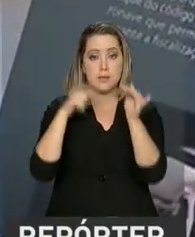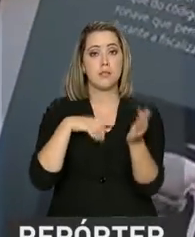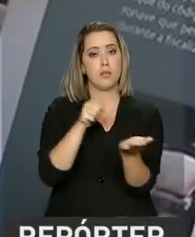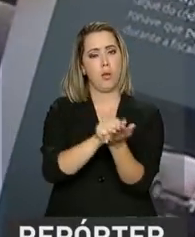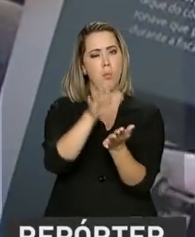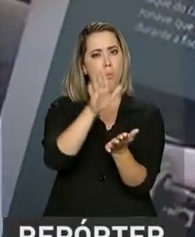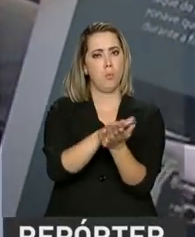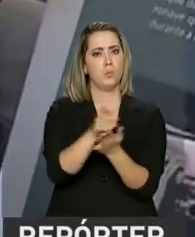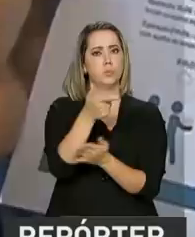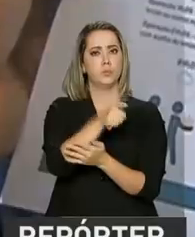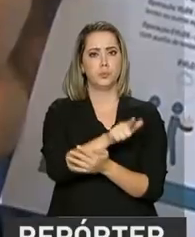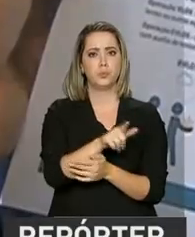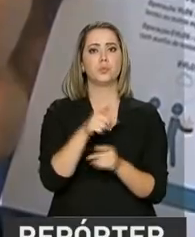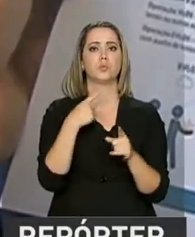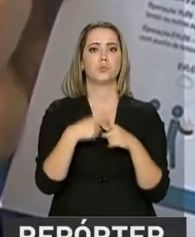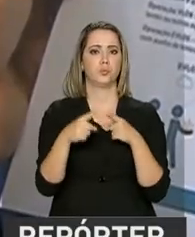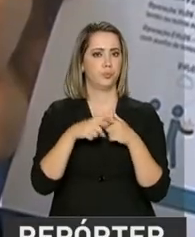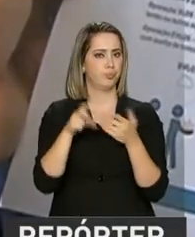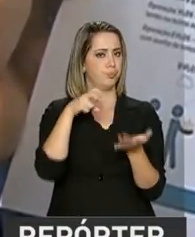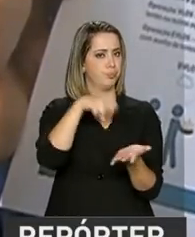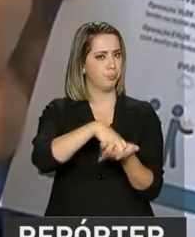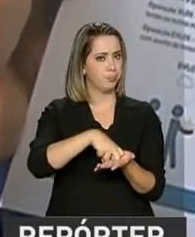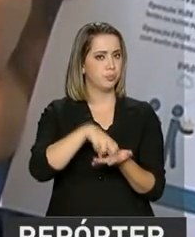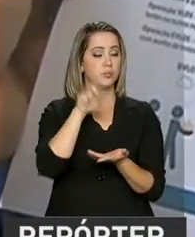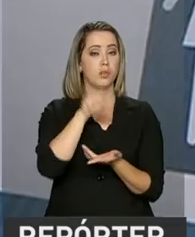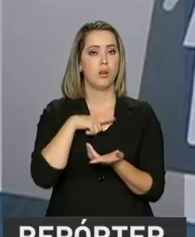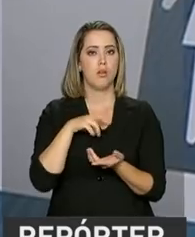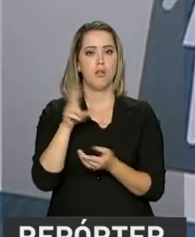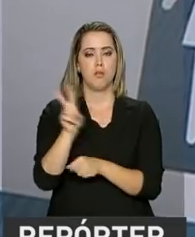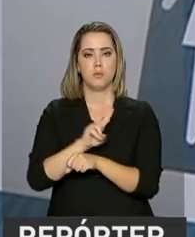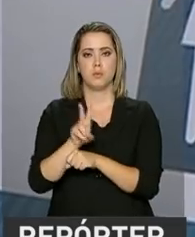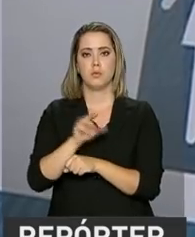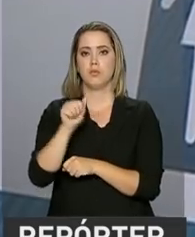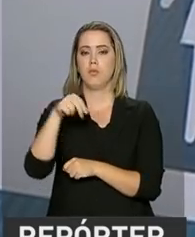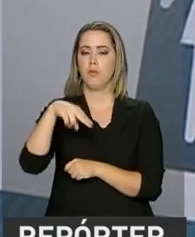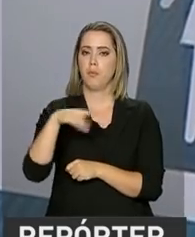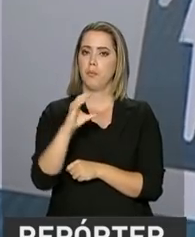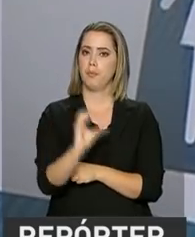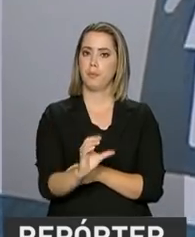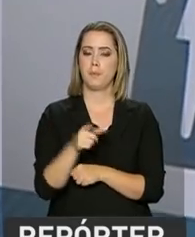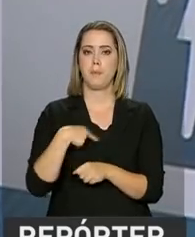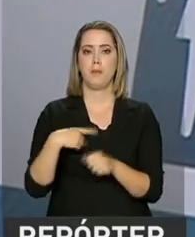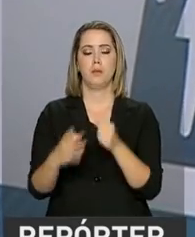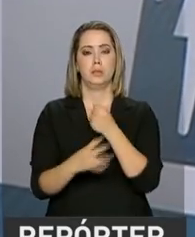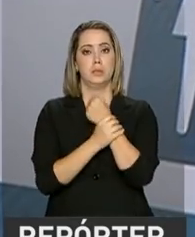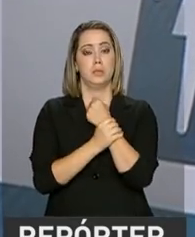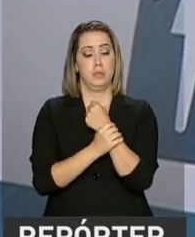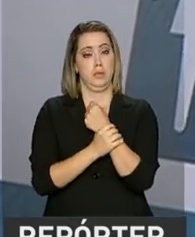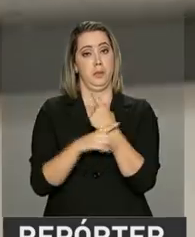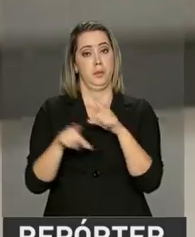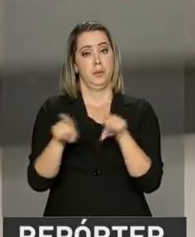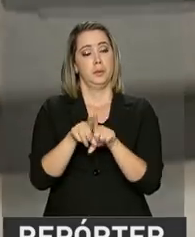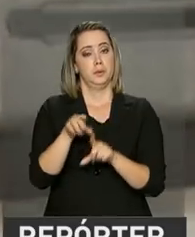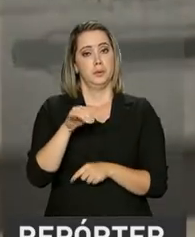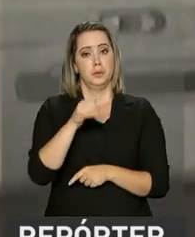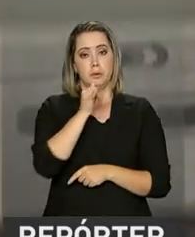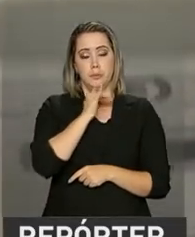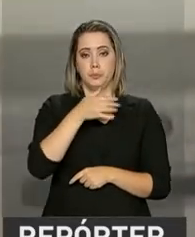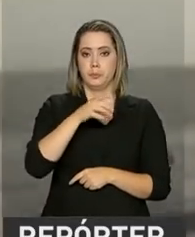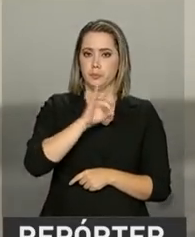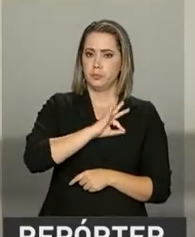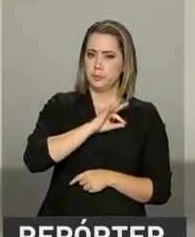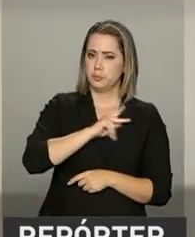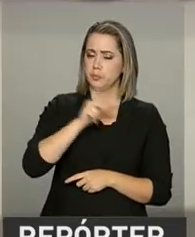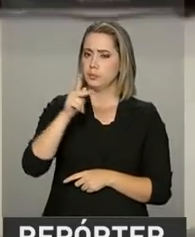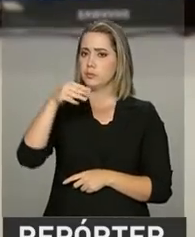multa e outras penas a fiscalização será feita pela anac e por órgãos de segurança pública como a polícia militar a opinião de